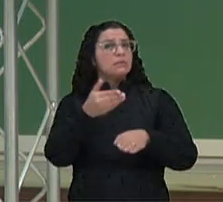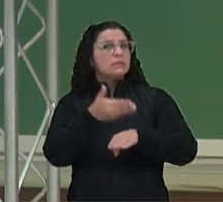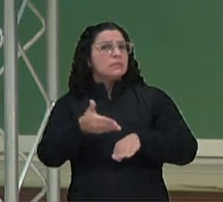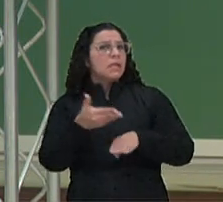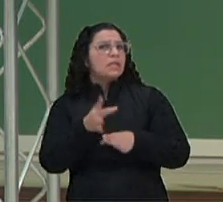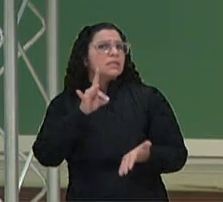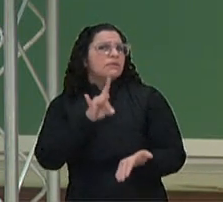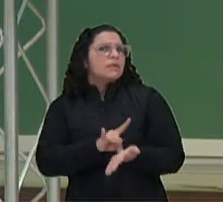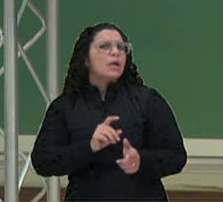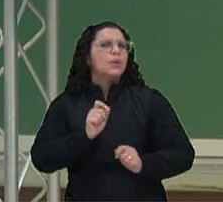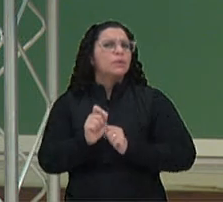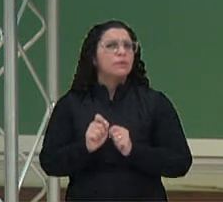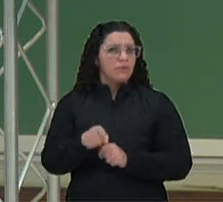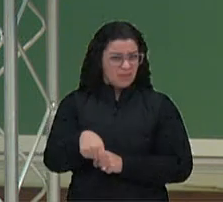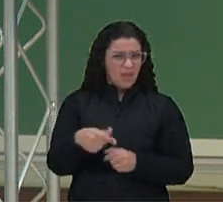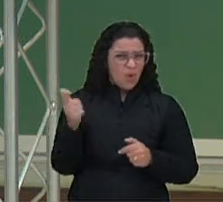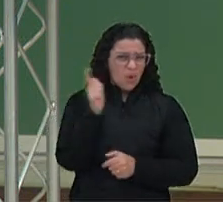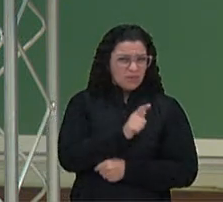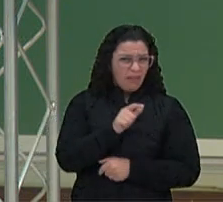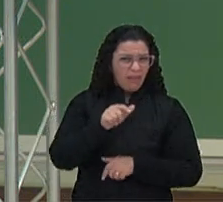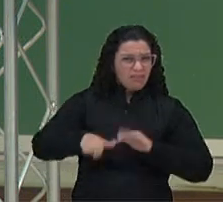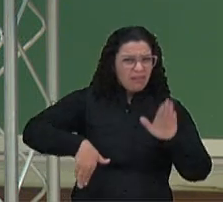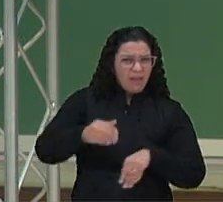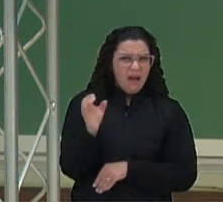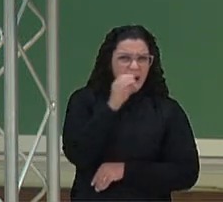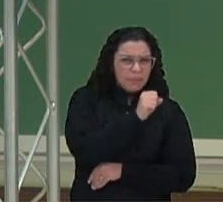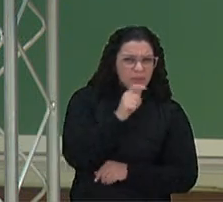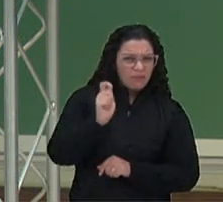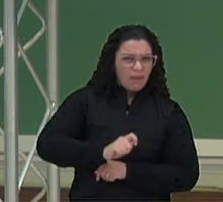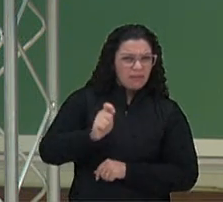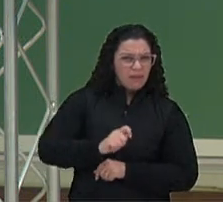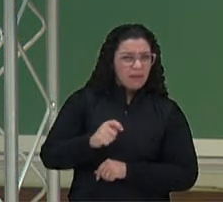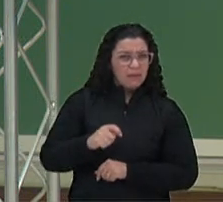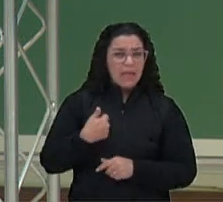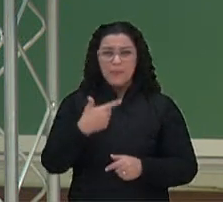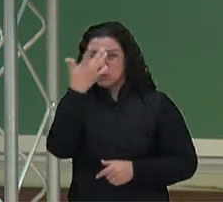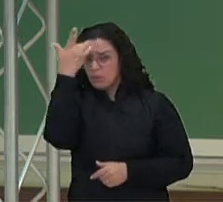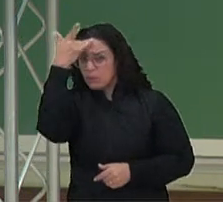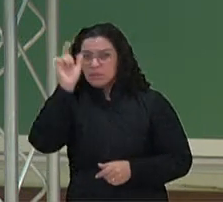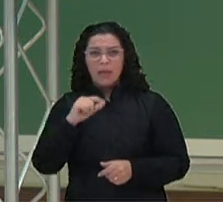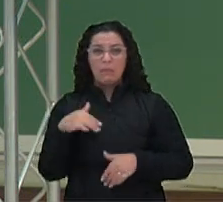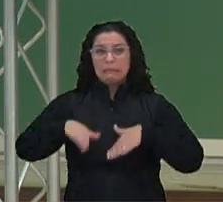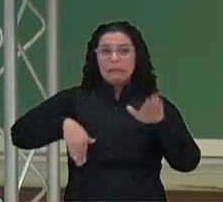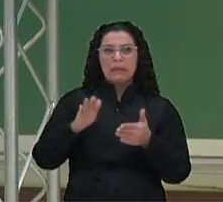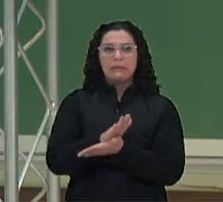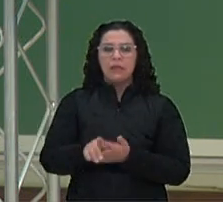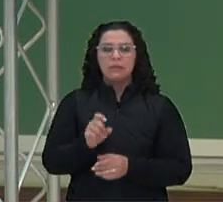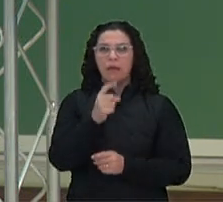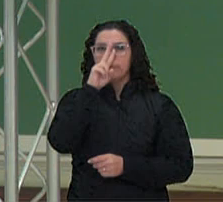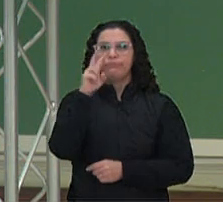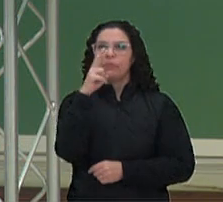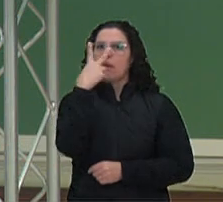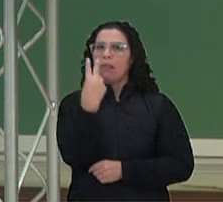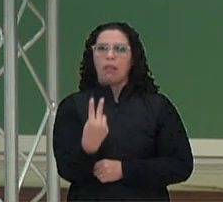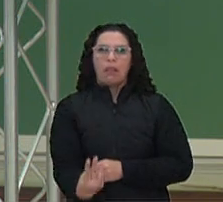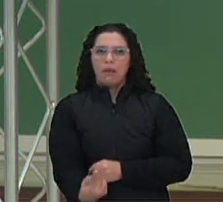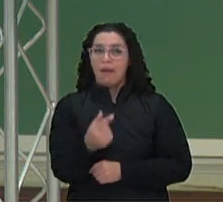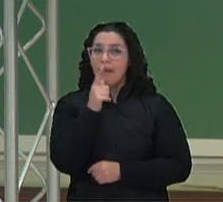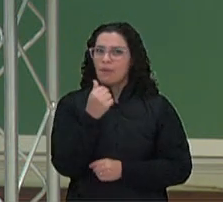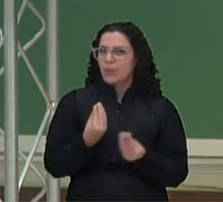de fato é se você tem agilidade, se você sabe nadar, né? Imagina a pessoa que não sabe nadar e se joga na água assim, né?